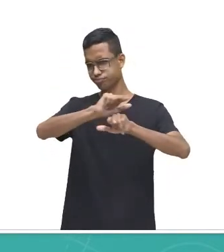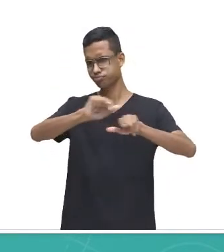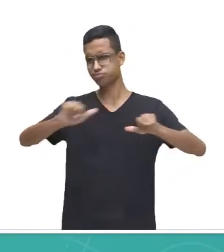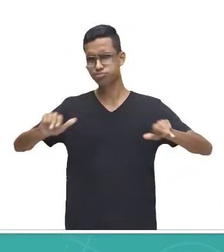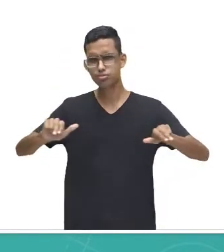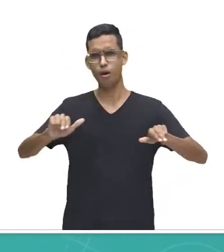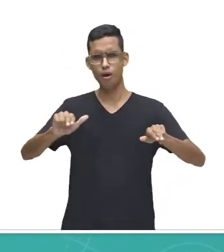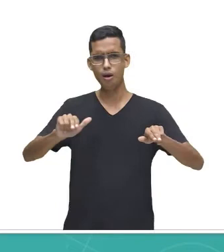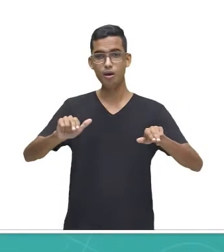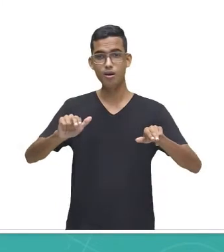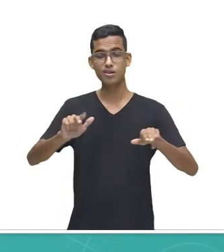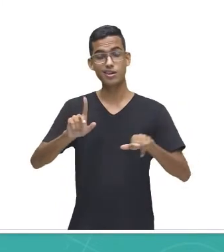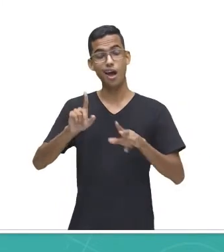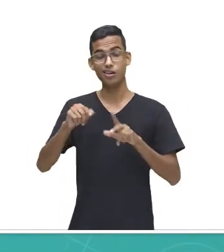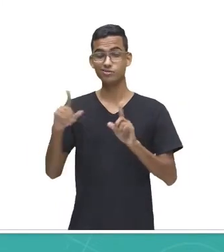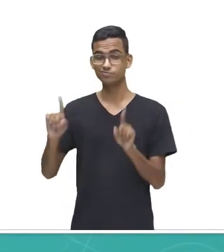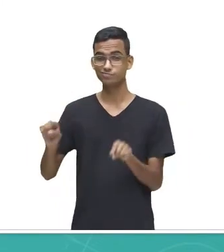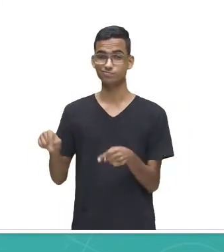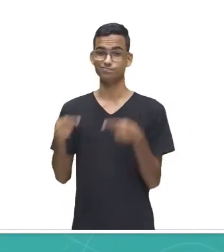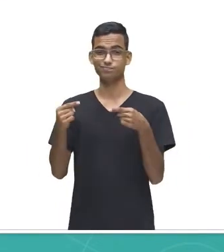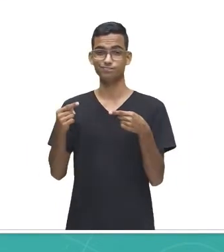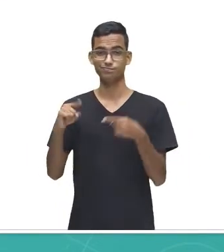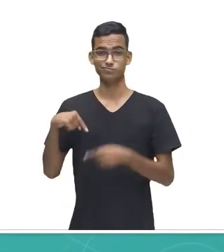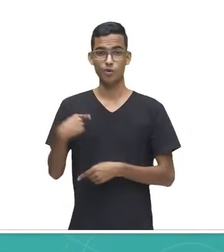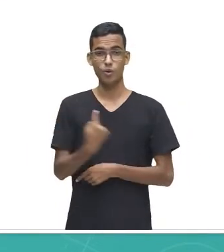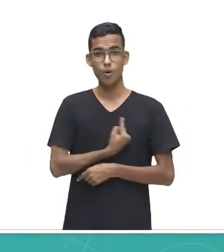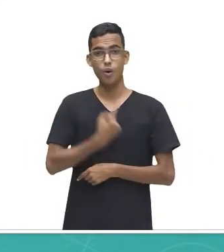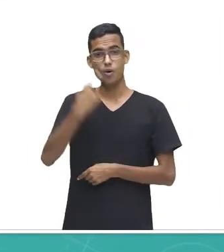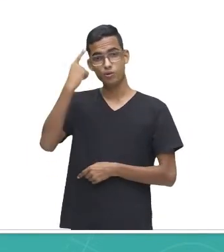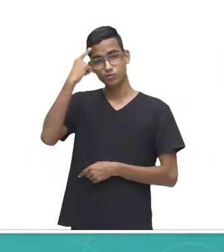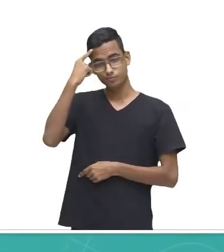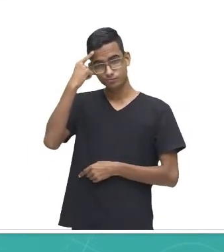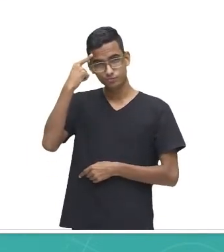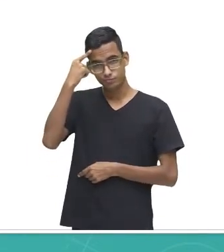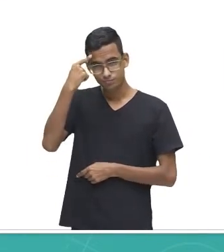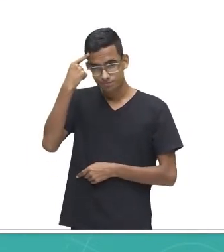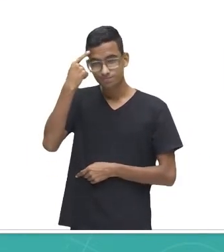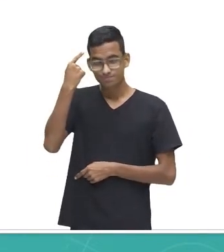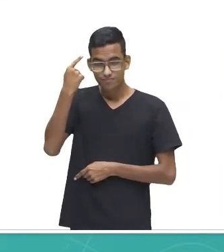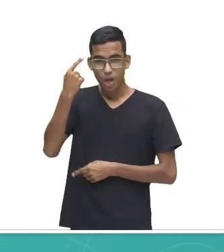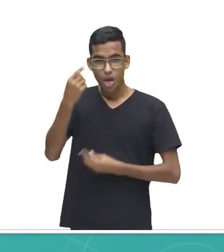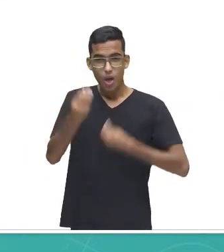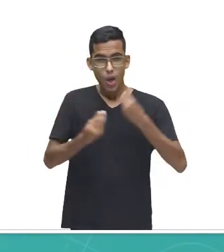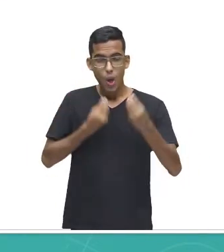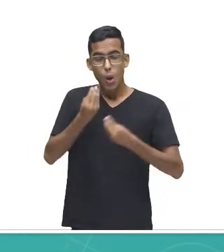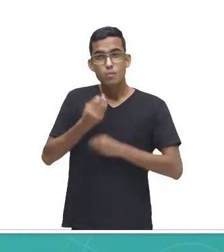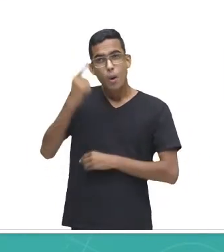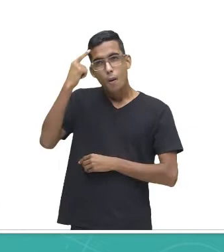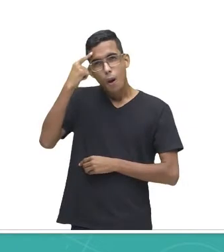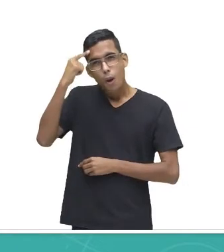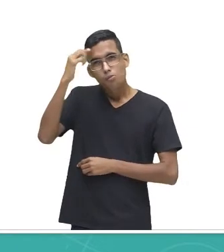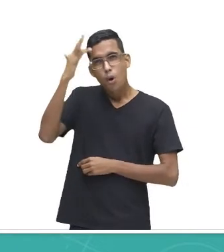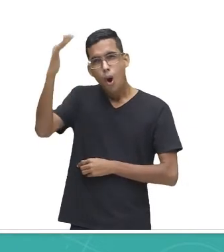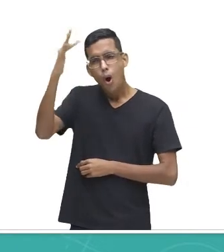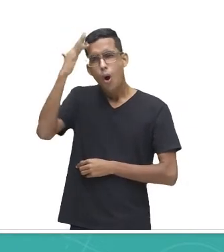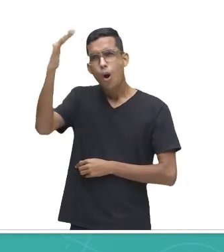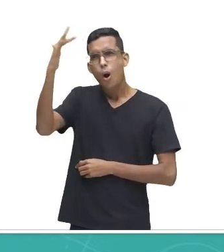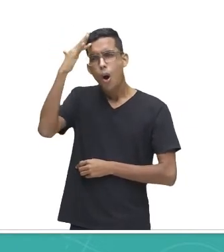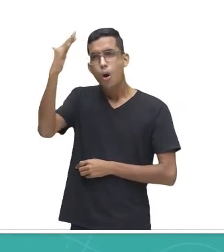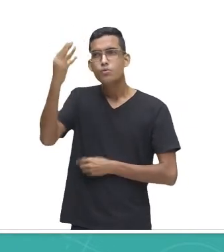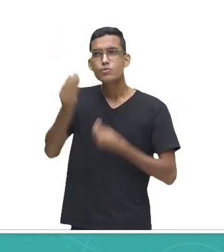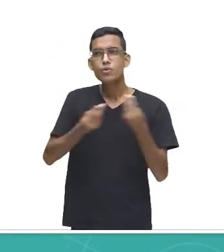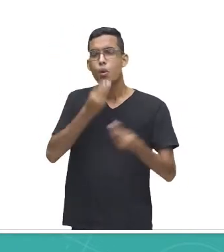temos que pensar hoje quando pensamos e quando refletimos acerca de mudanças de